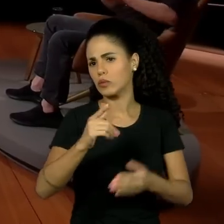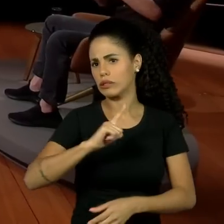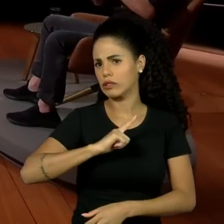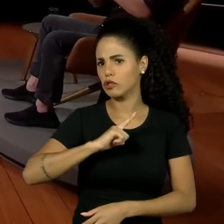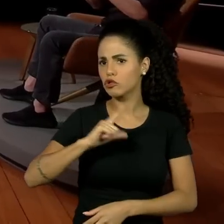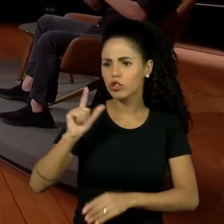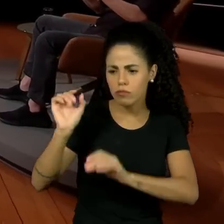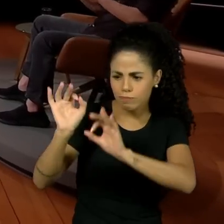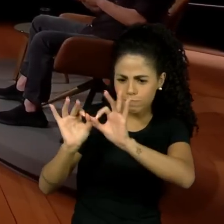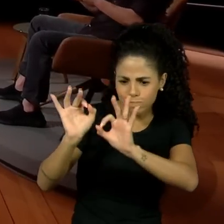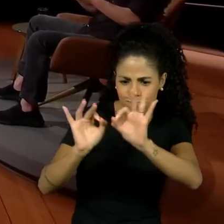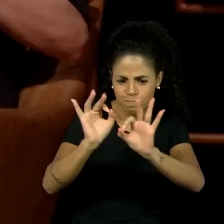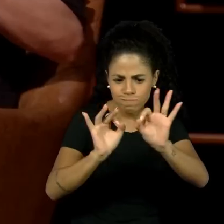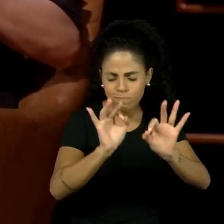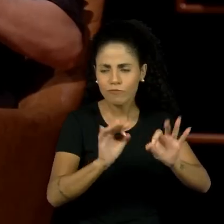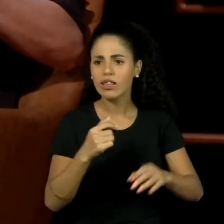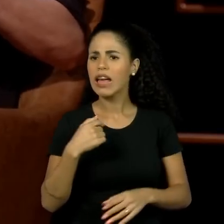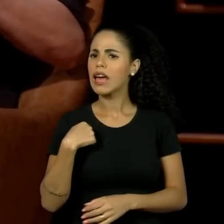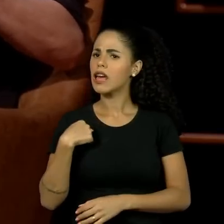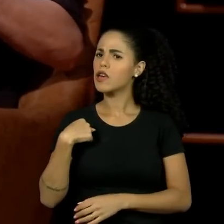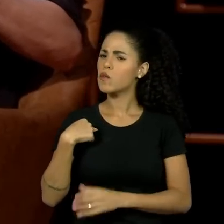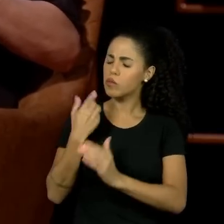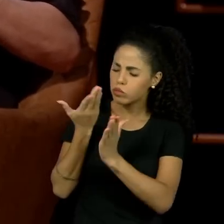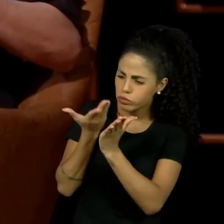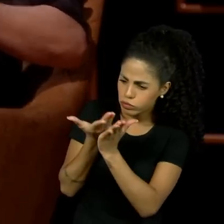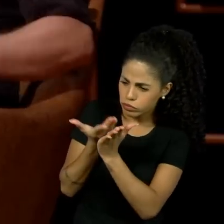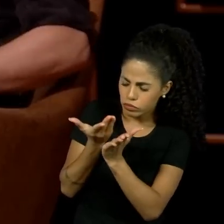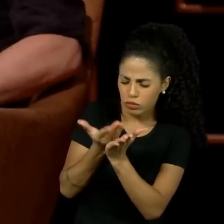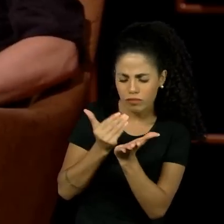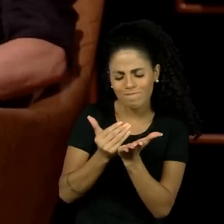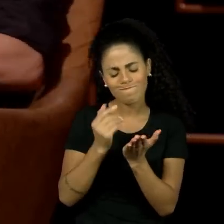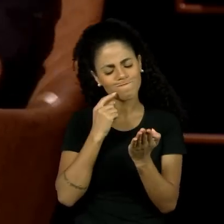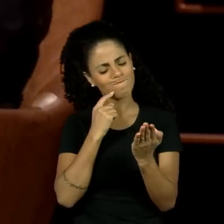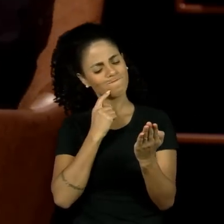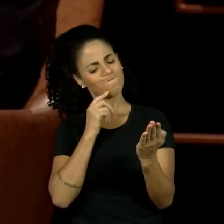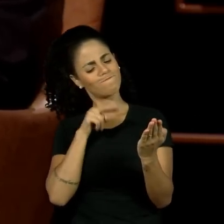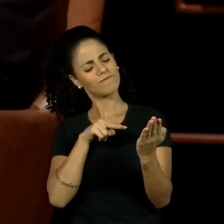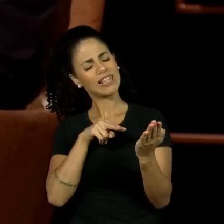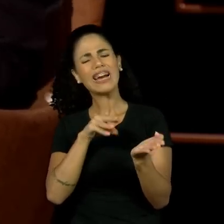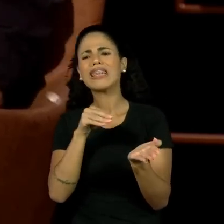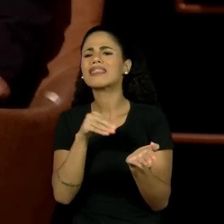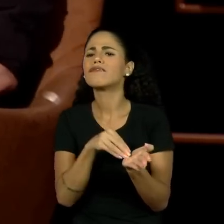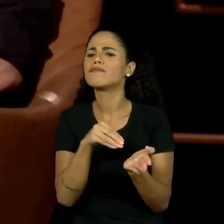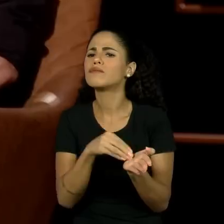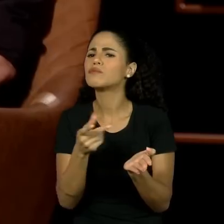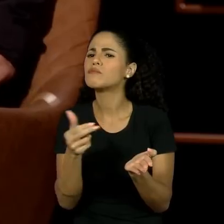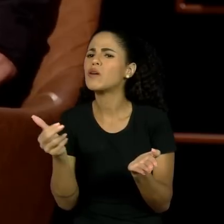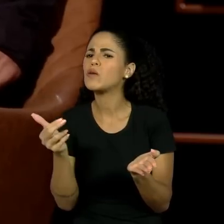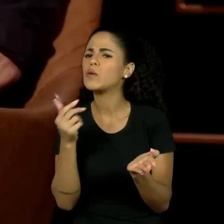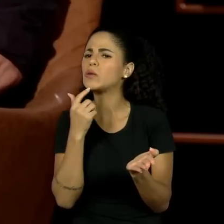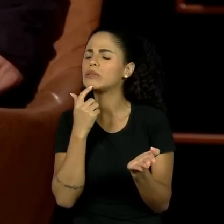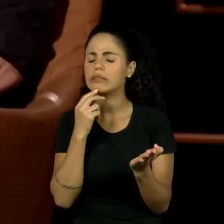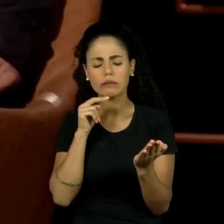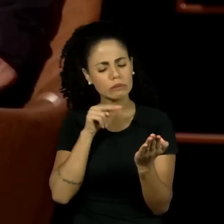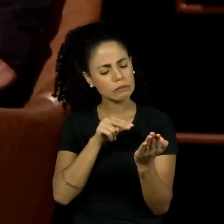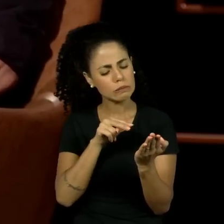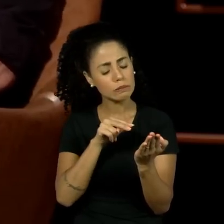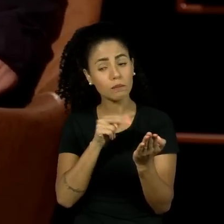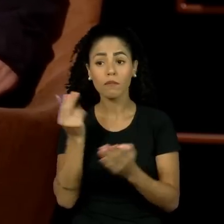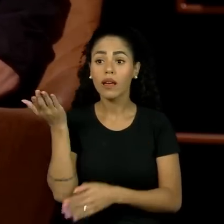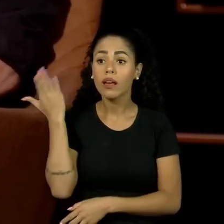a arte, né? Eu comecei a estudar aquilo e eu falei, não, está faltando alguma coisa. Nesse momento, meu pai estava com uma